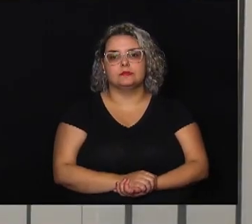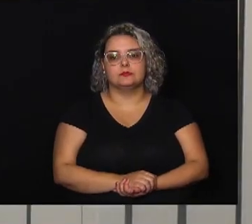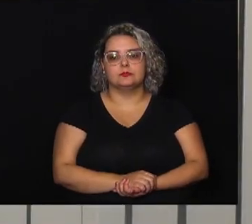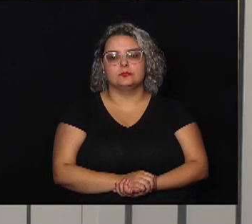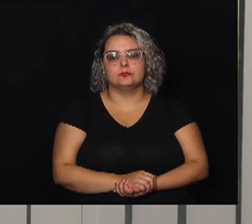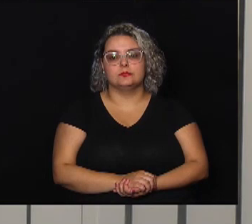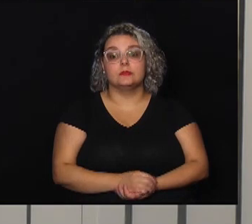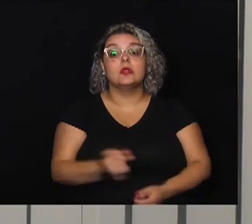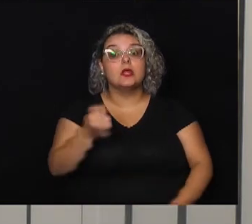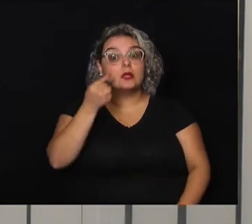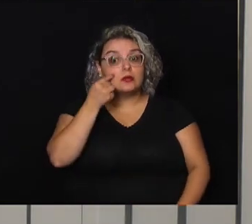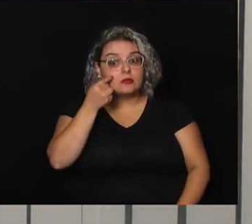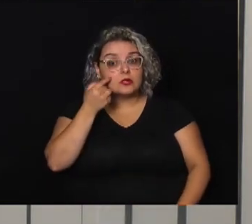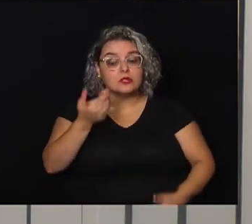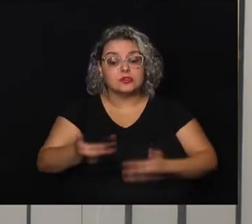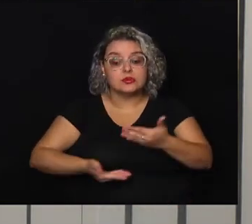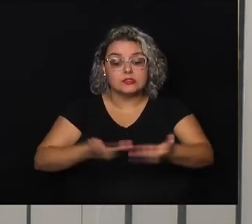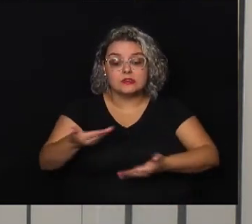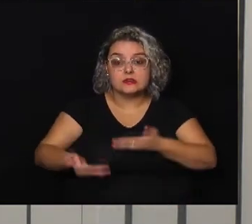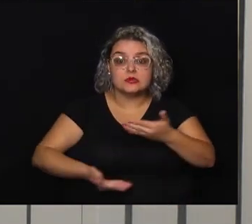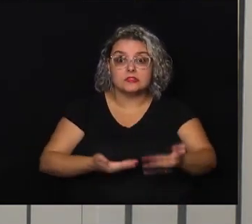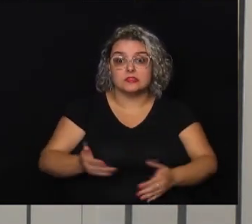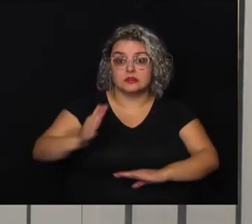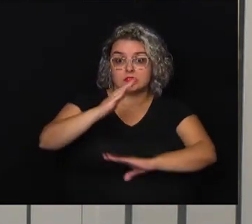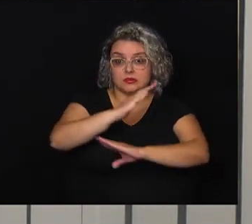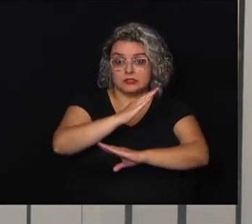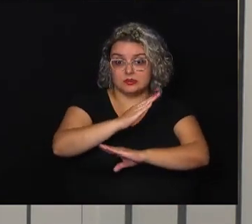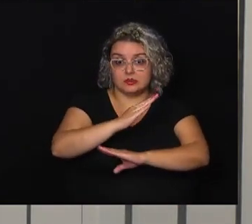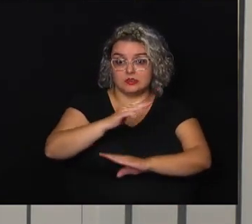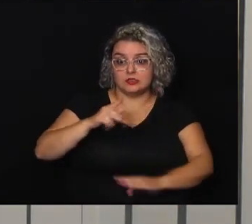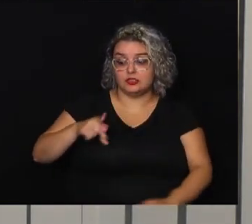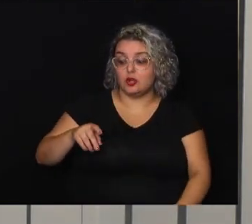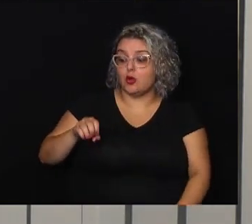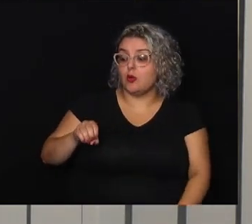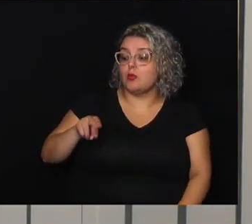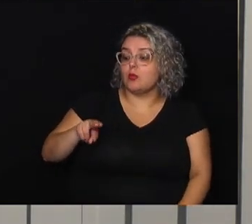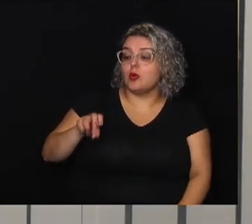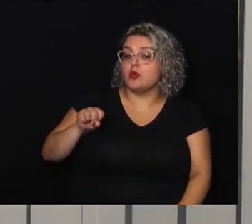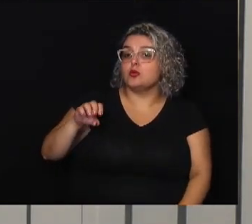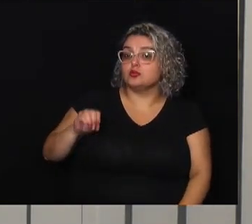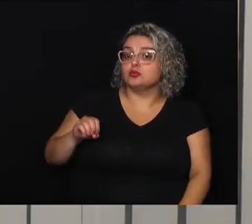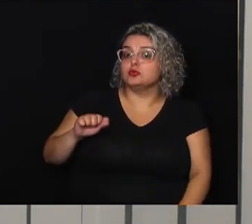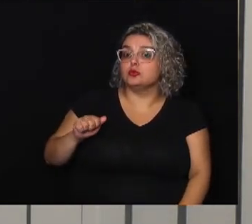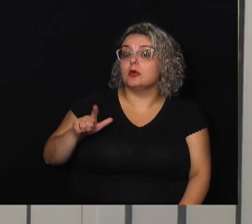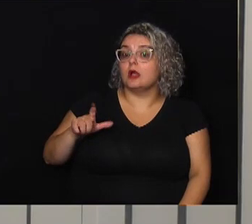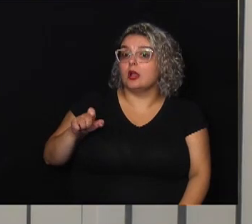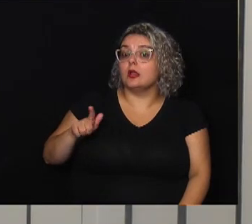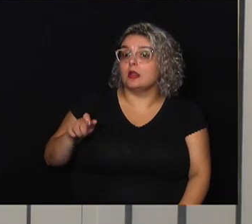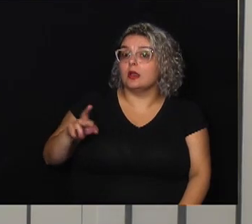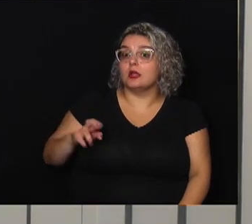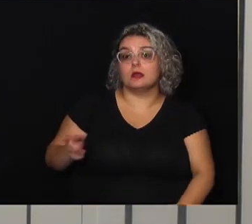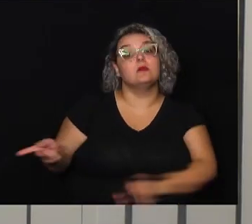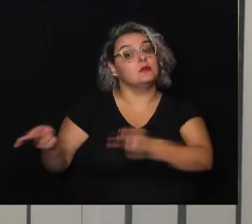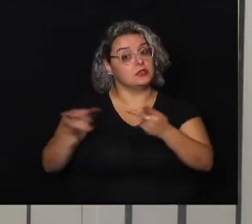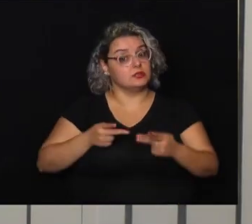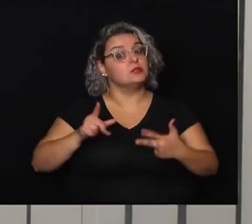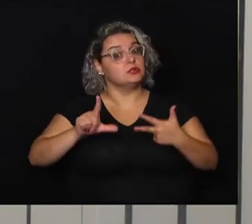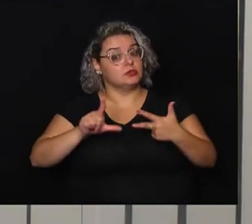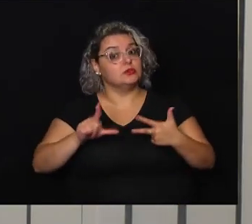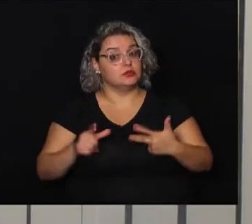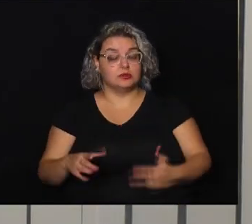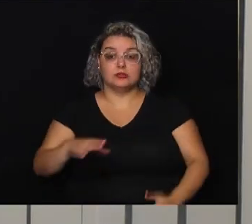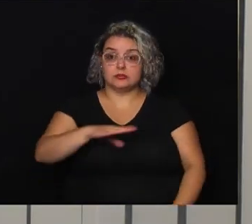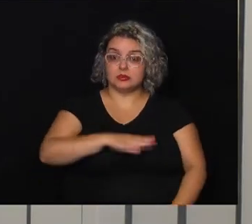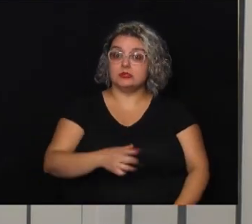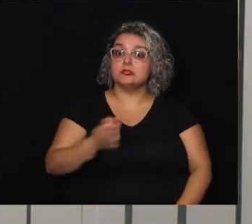E olha só, servidores da Câmara de Pouso Alegre, lá de Minas Gerais, visitaram o Legislativo